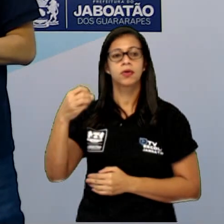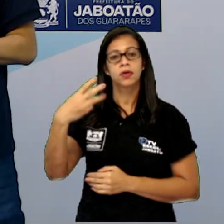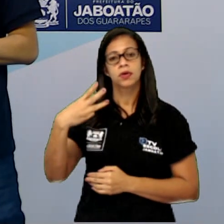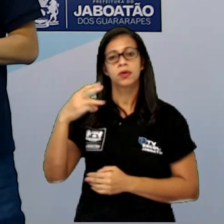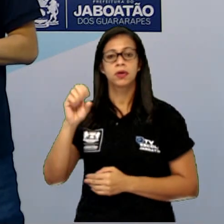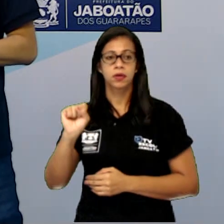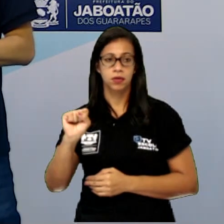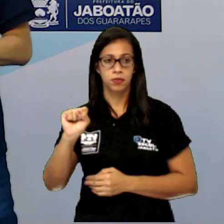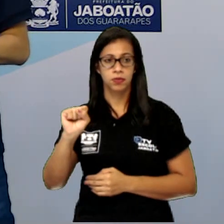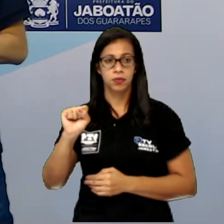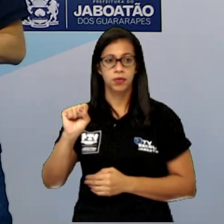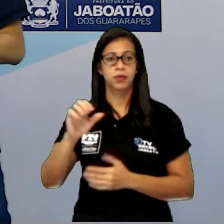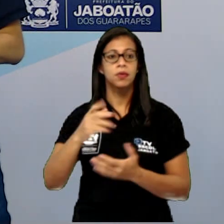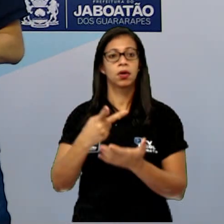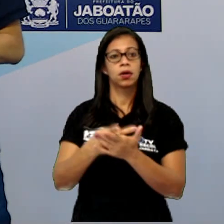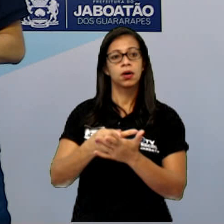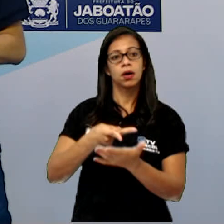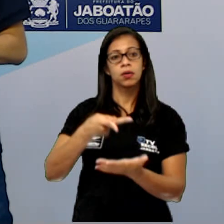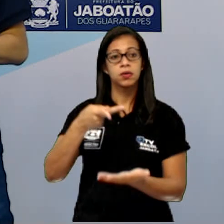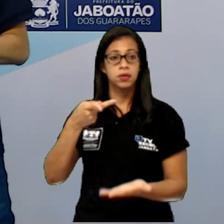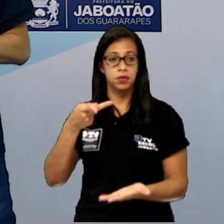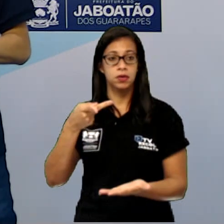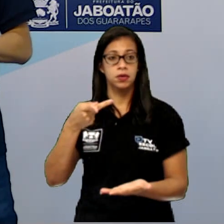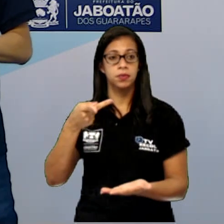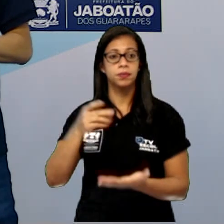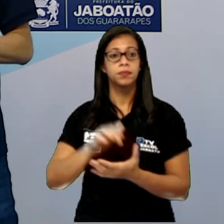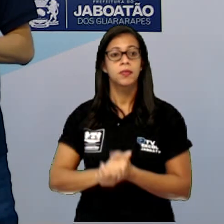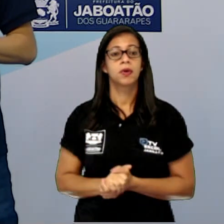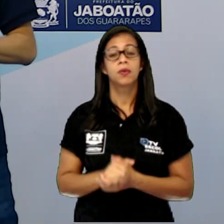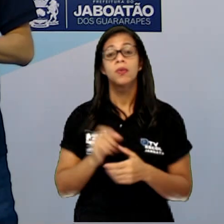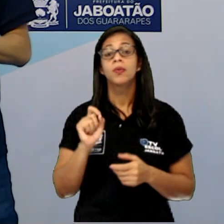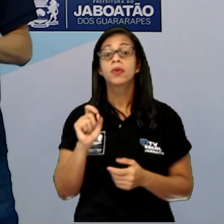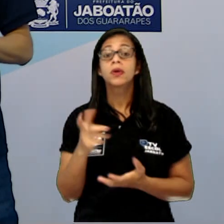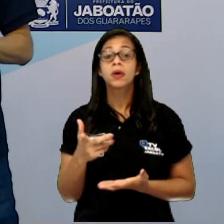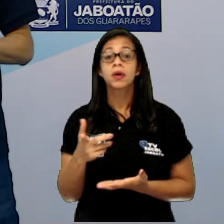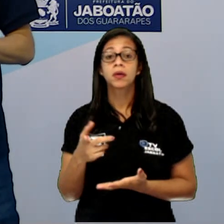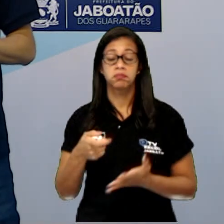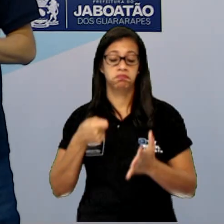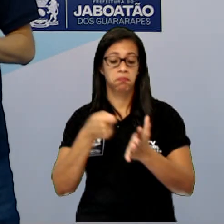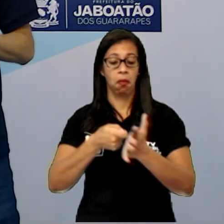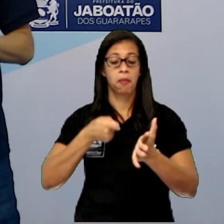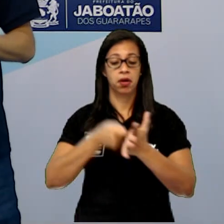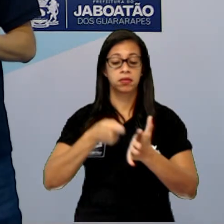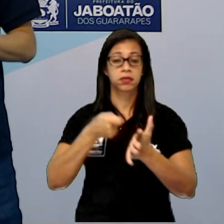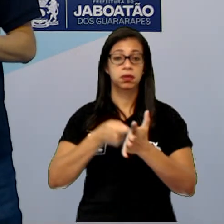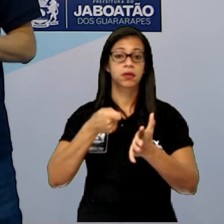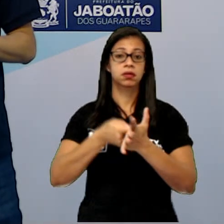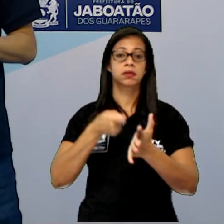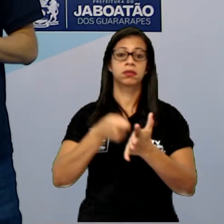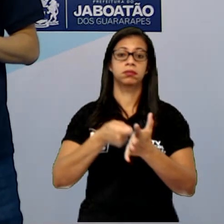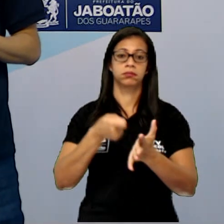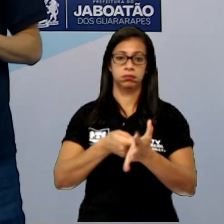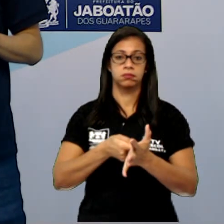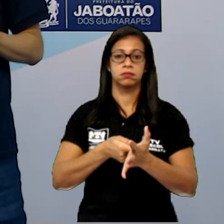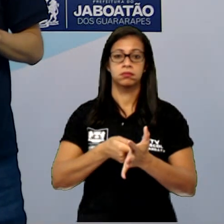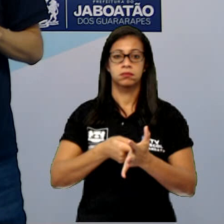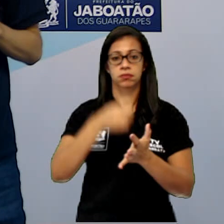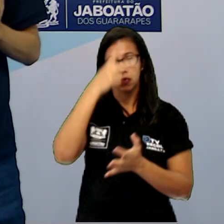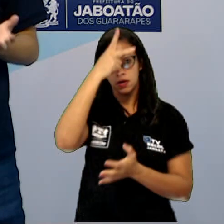depurações stalinistas? Stalin vai começar a perseguir violentamente todas aquelas pessoas que